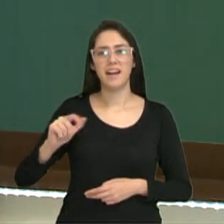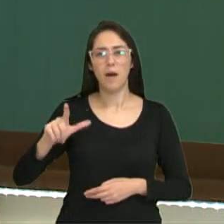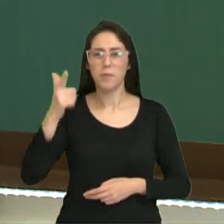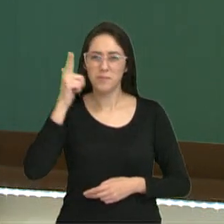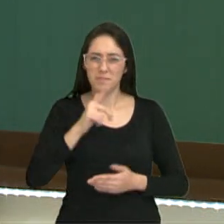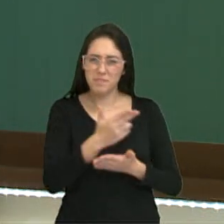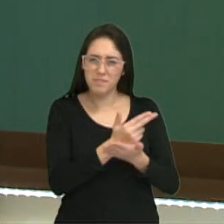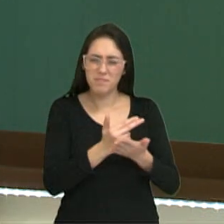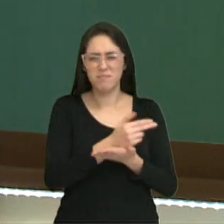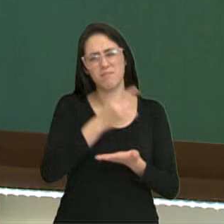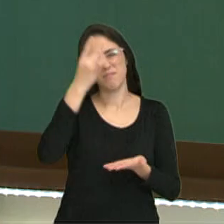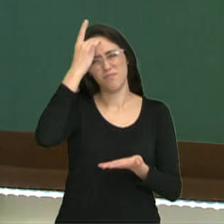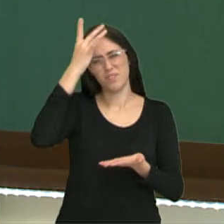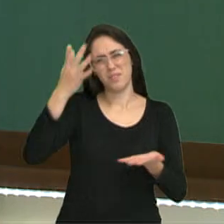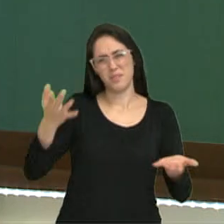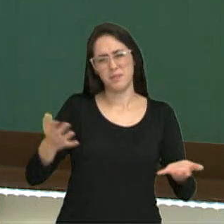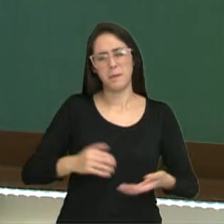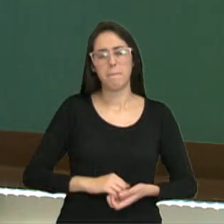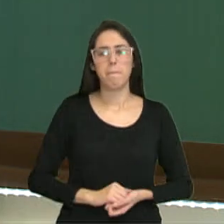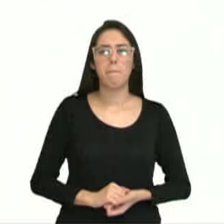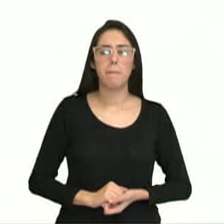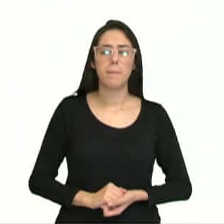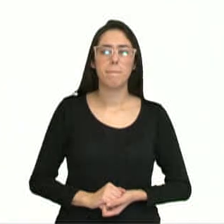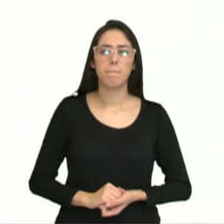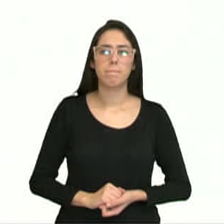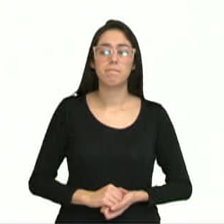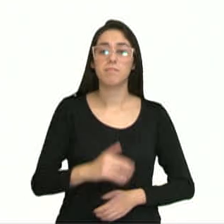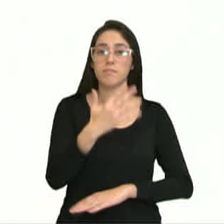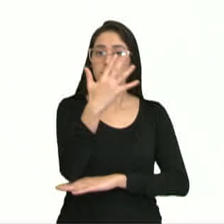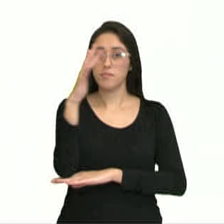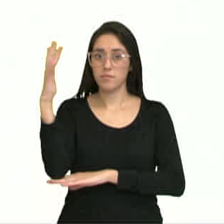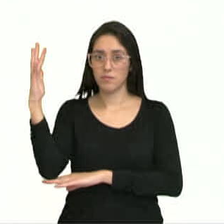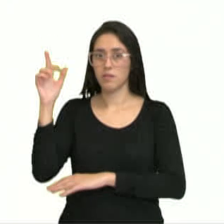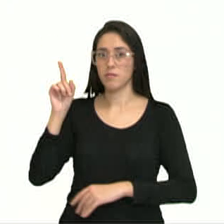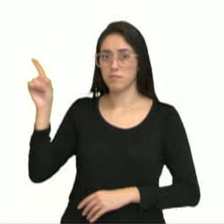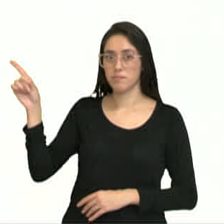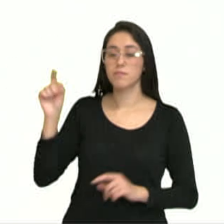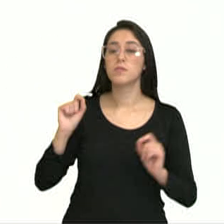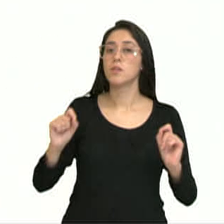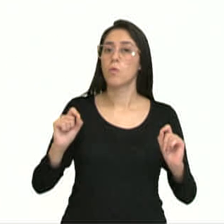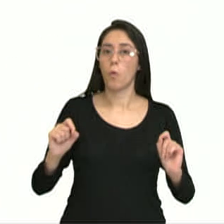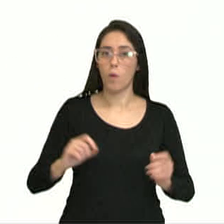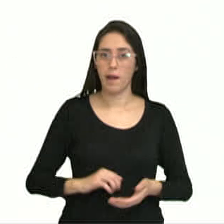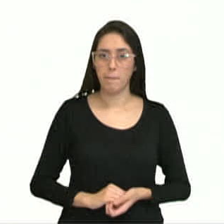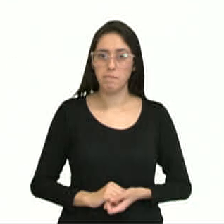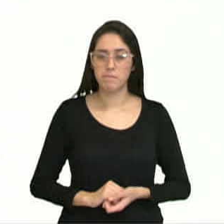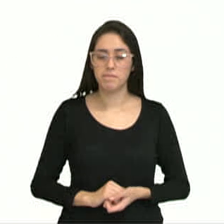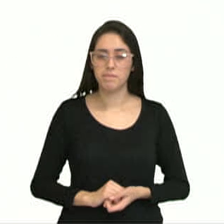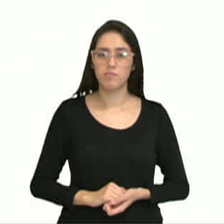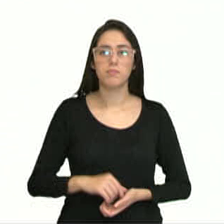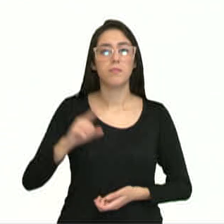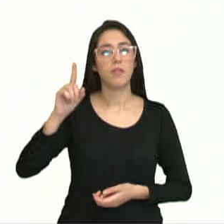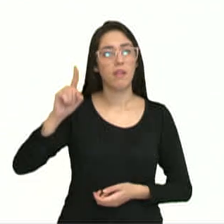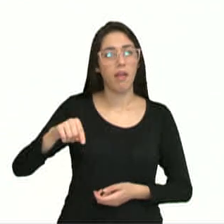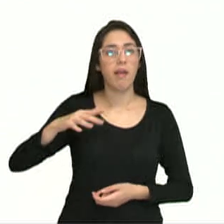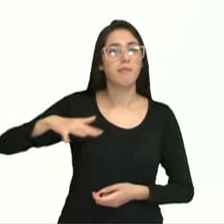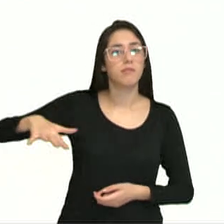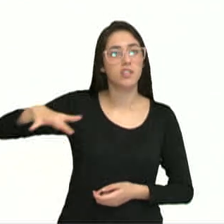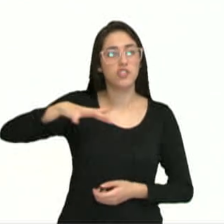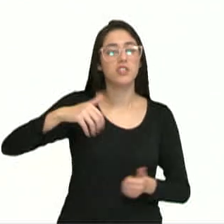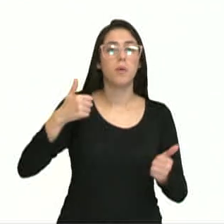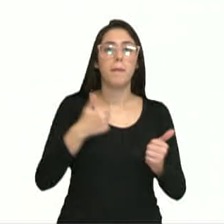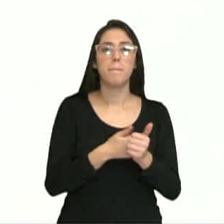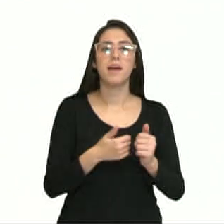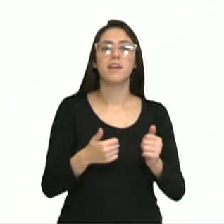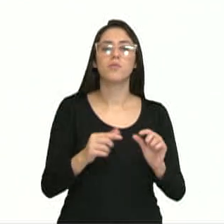lá, pá. Vamos ver. As florestas equatoriais são aquelas que ocorrem na região próxima à